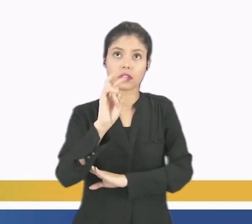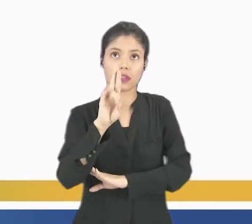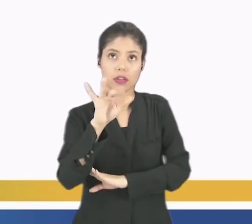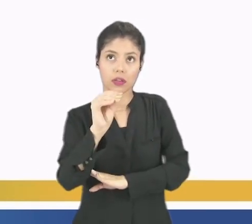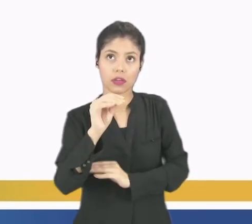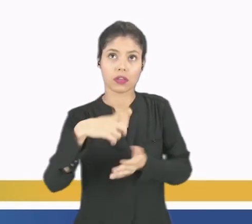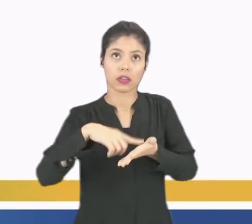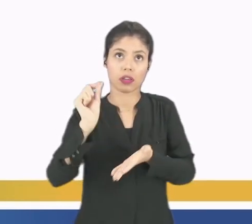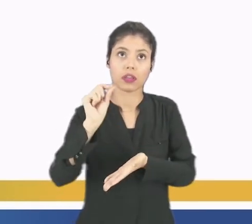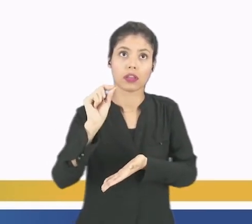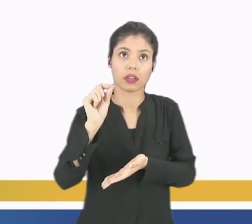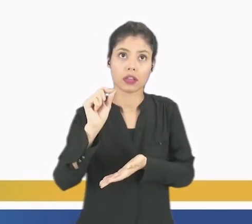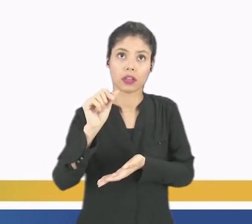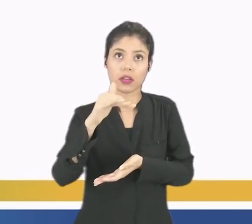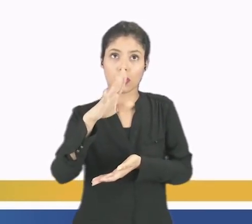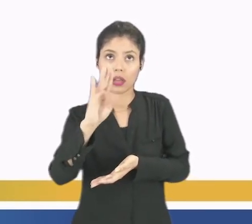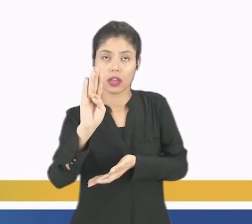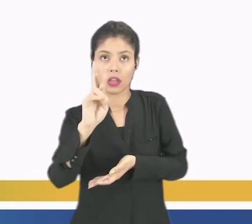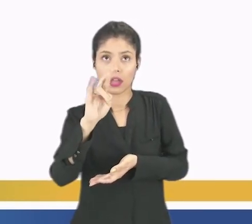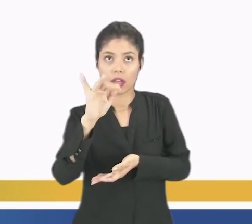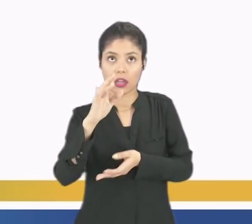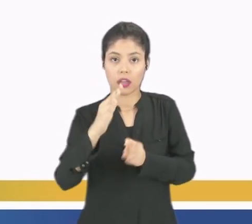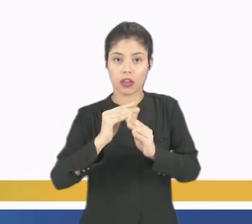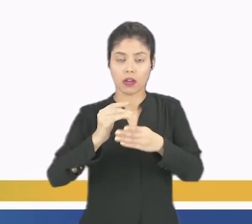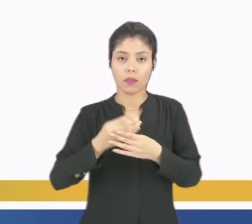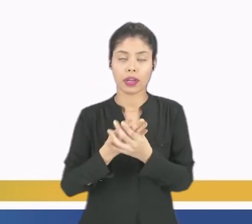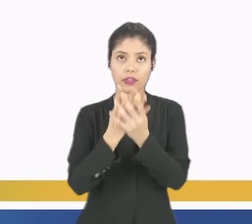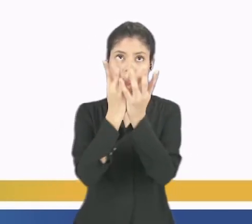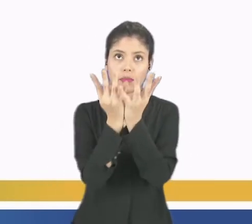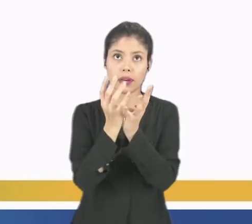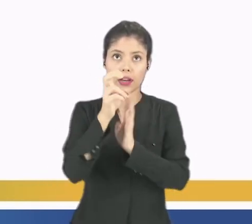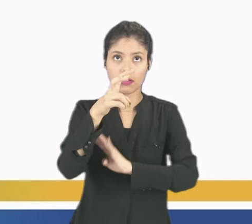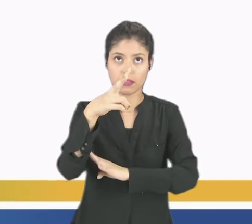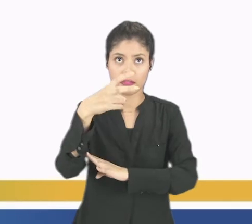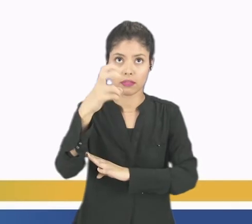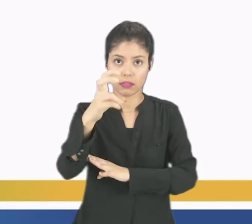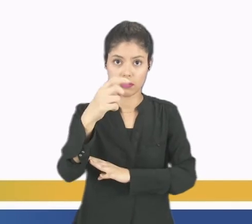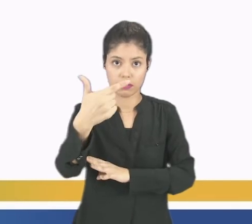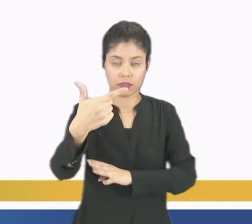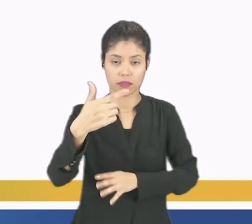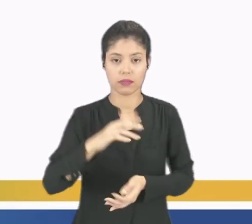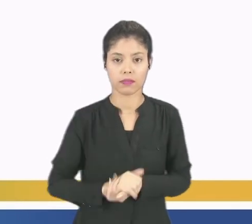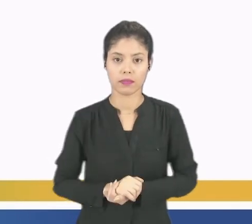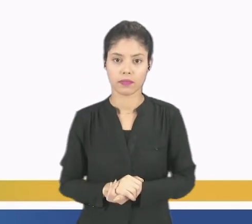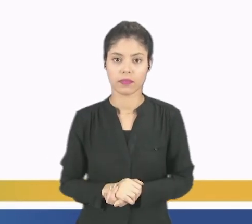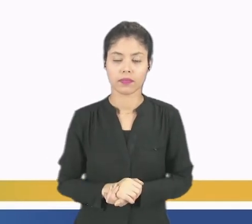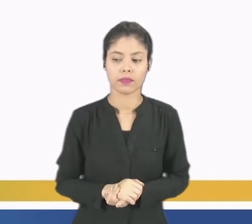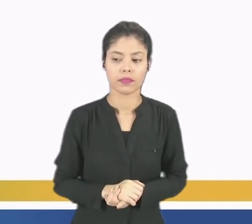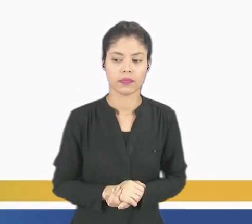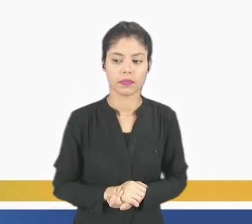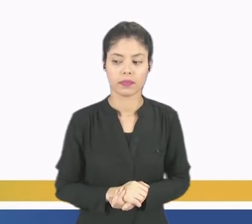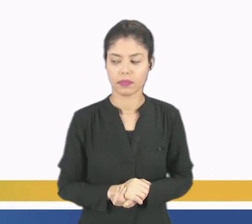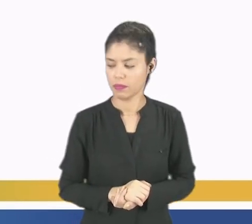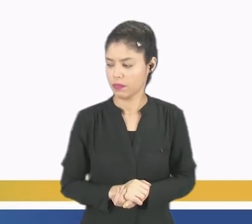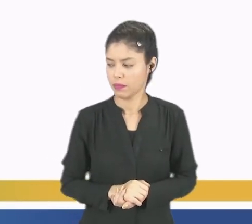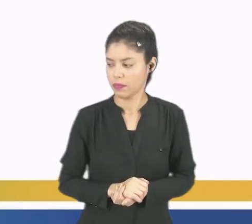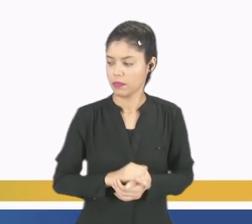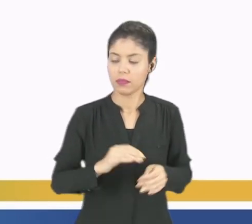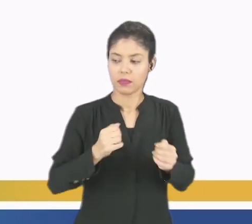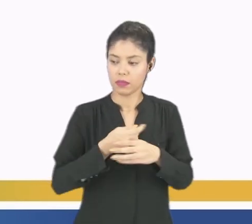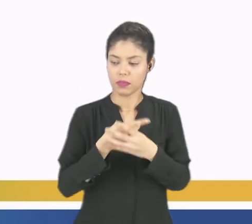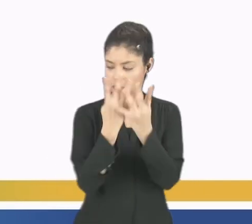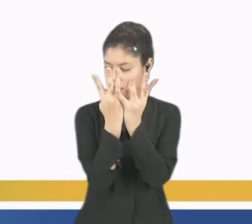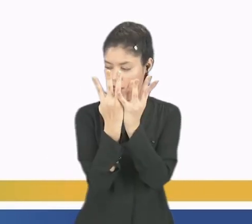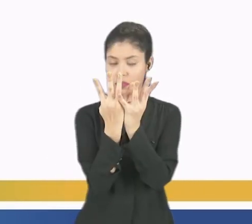ao retirarmos uma carta ao acaso de um baralho de 52 cartas? Lembre-se, ele quer saber aí uma carta